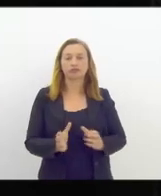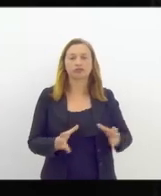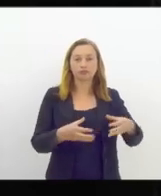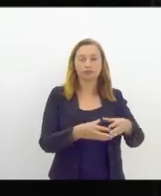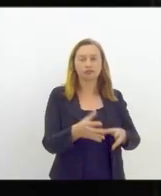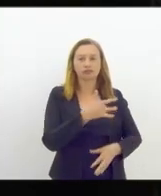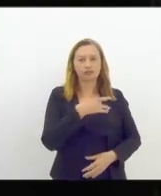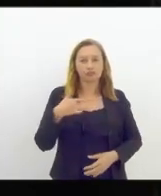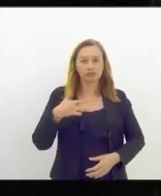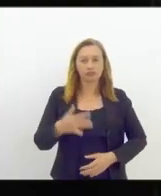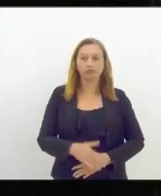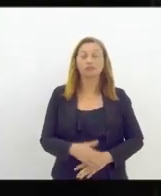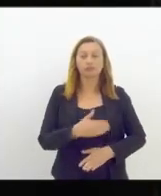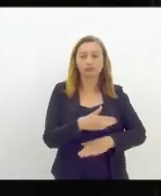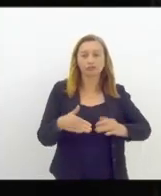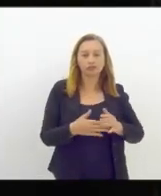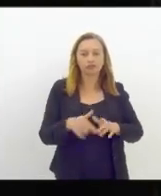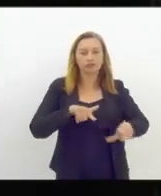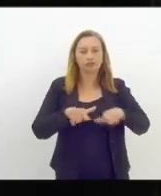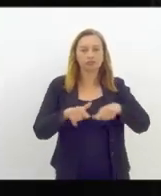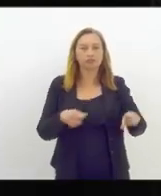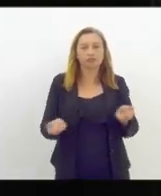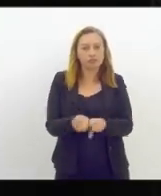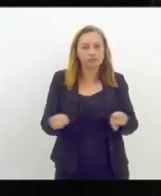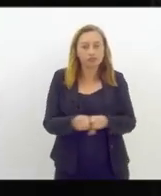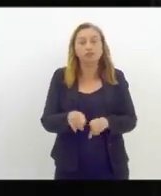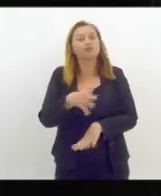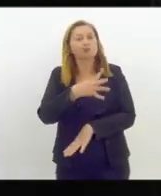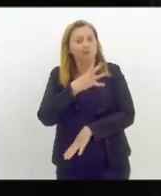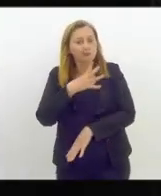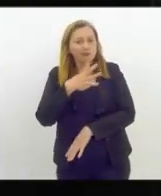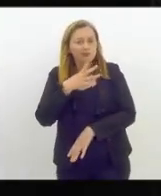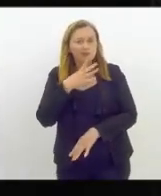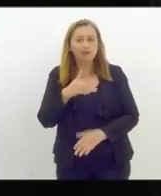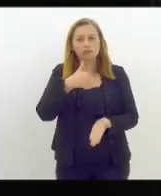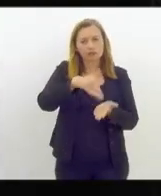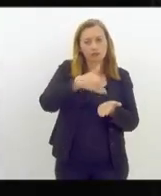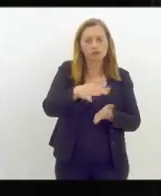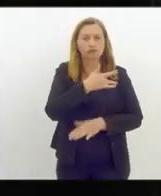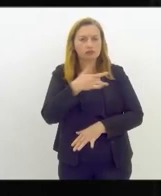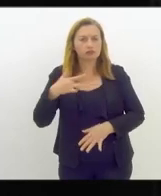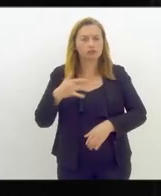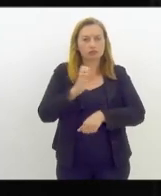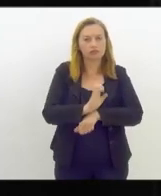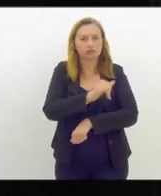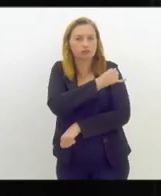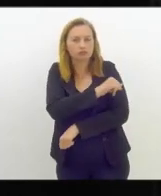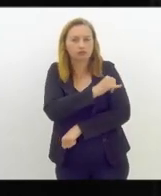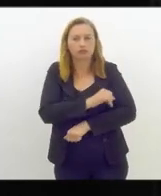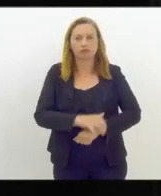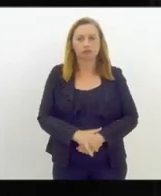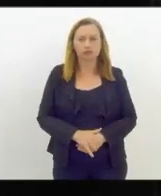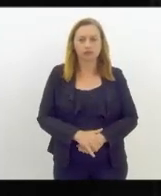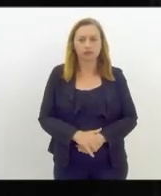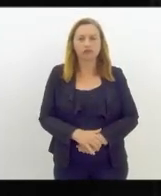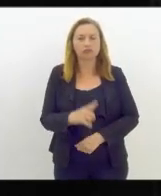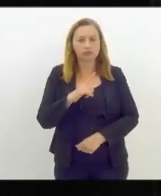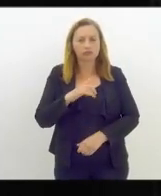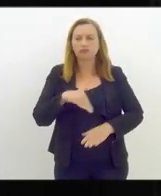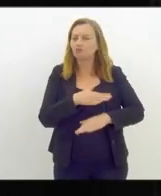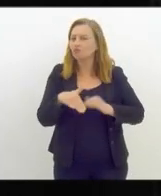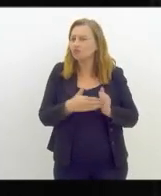Saúde, à frente de todo o trabalho também de reconhecer que na Secretaria de Saúde do Estado do Rio de Janeiro tinha todo